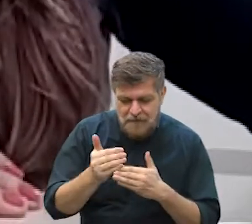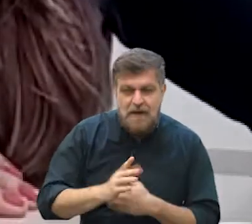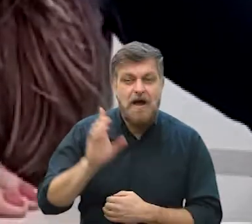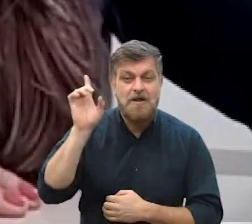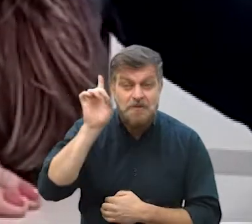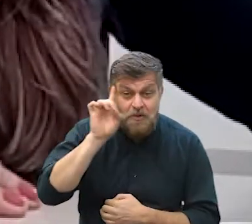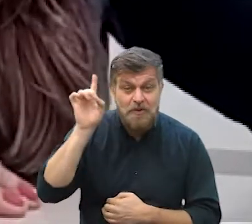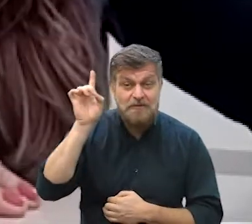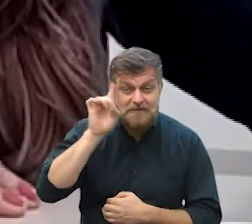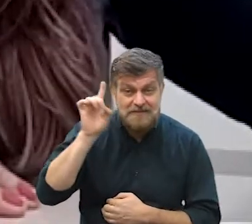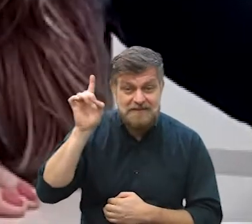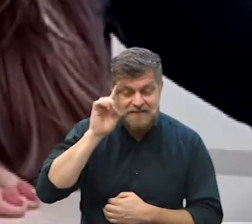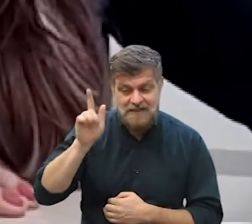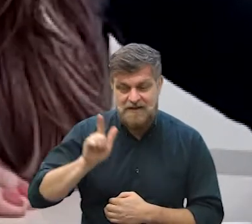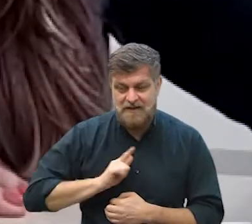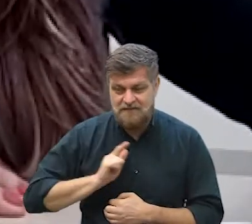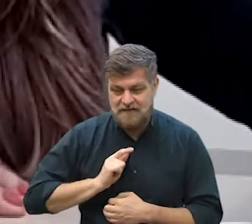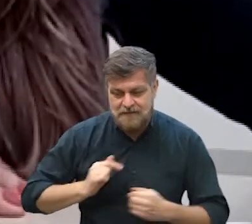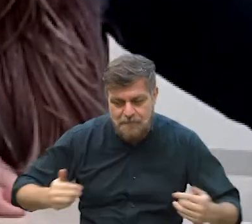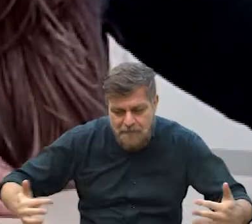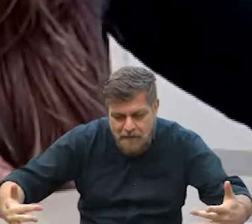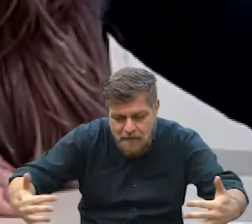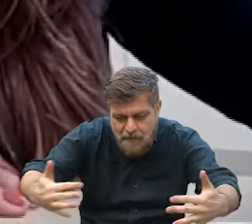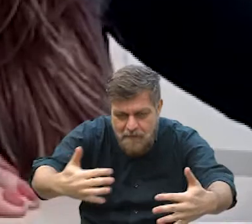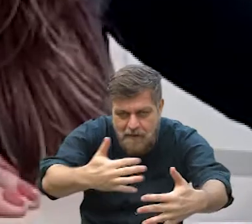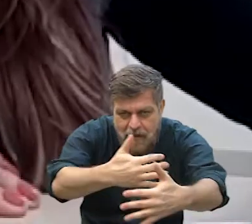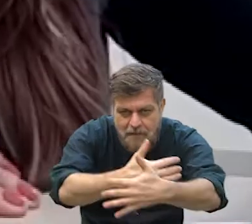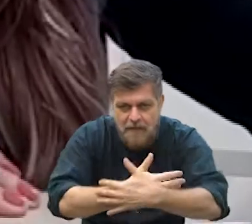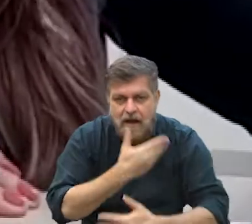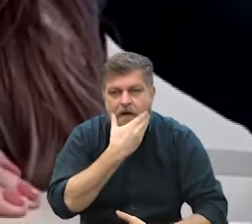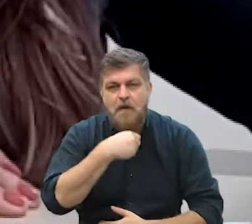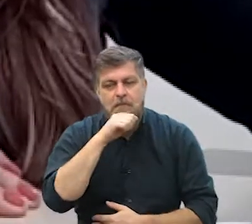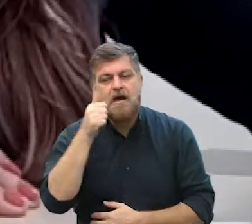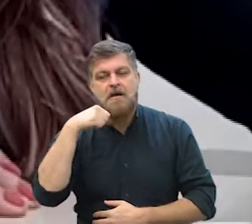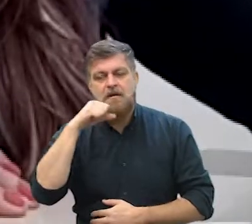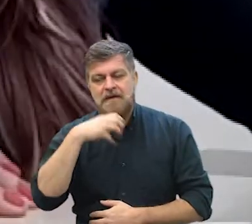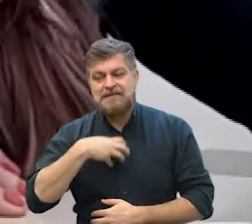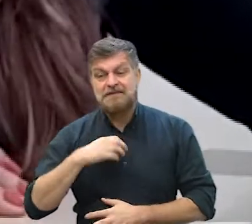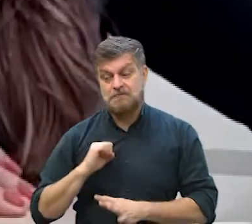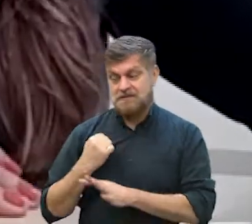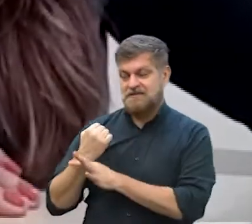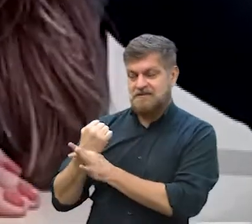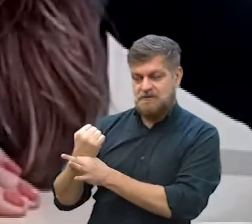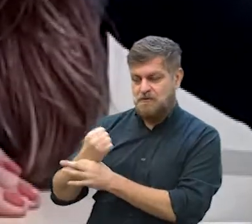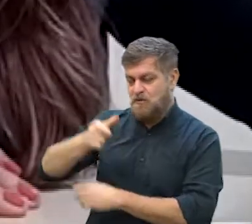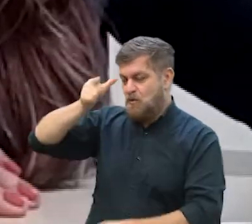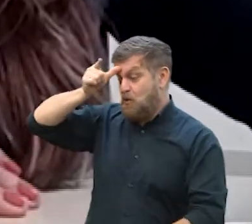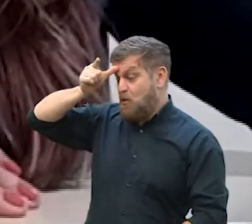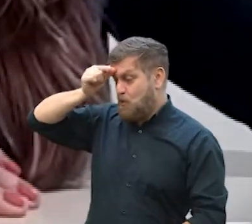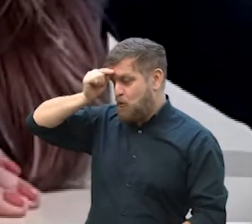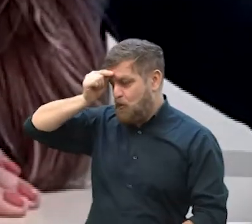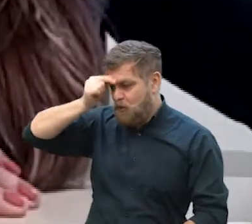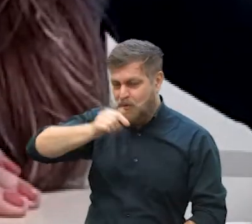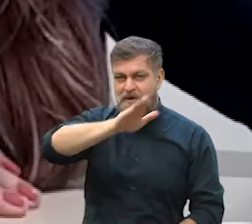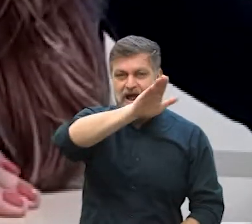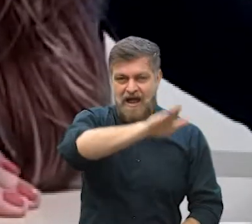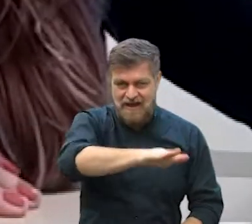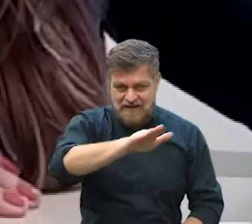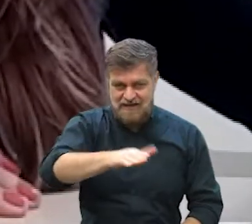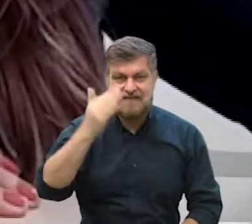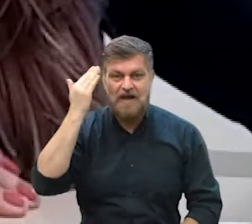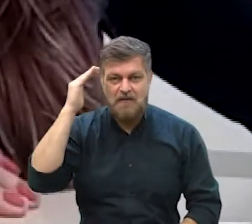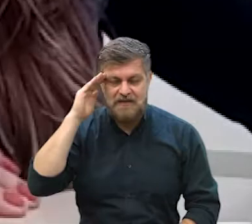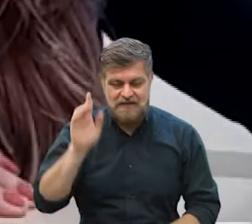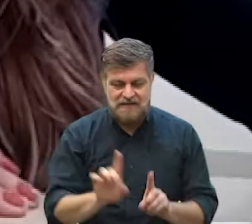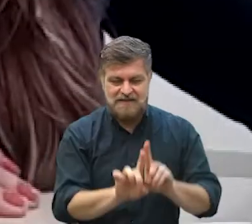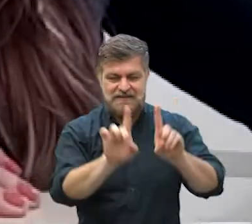dias, né, recebendo as crianças, os pais estão se sentindo um pouco mais seguros também, as crianças estão respeitando